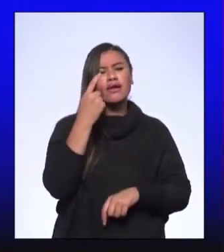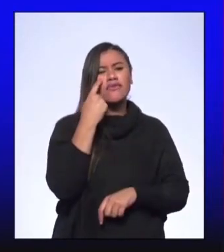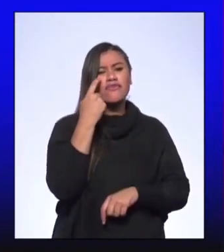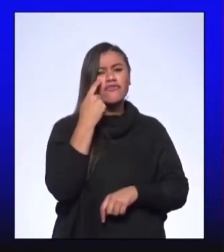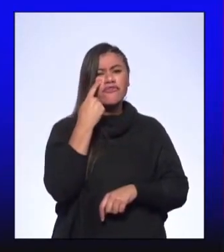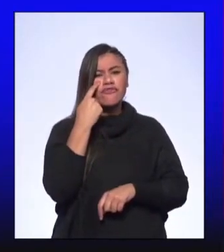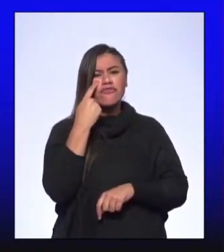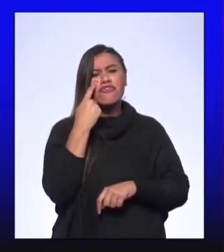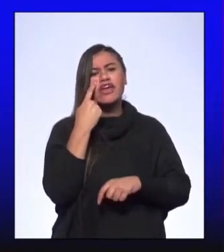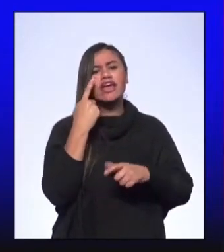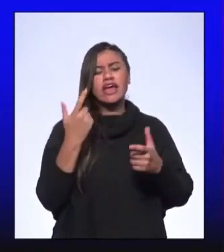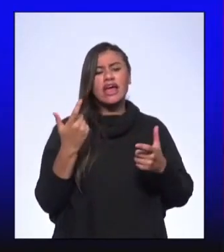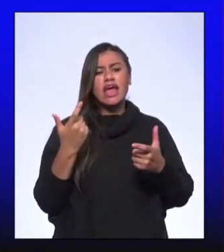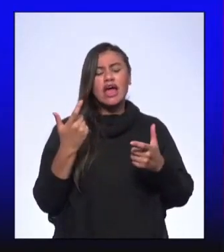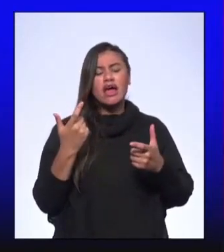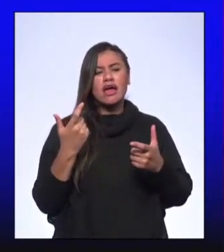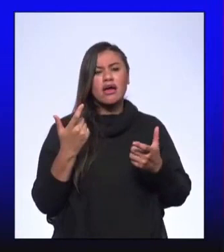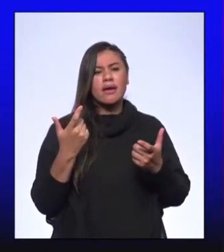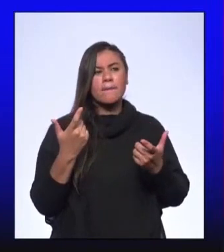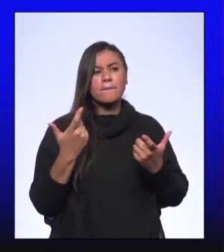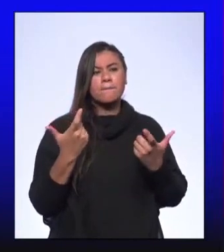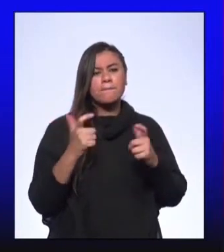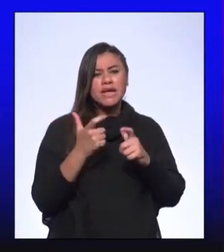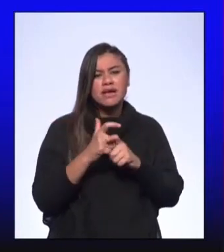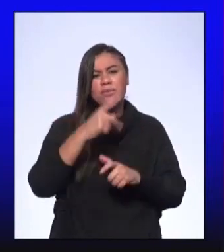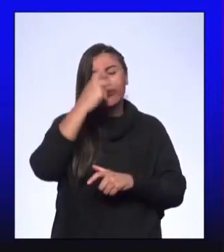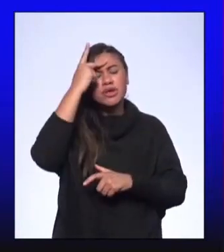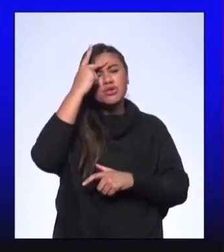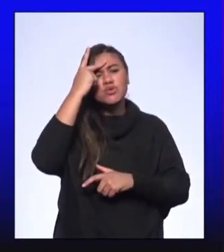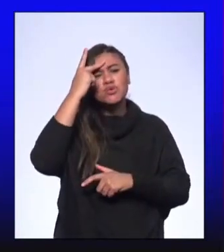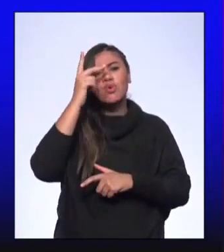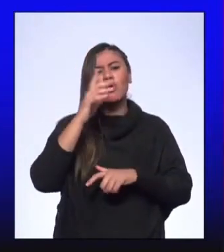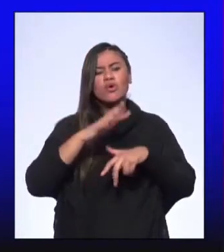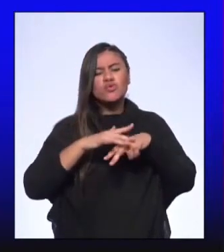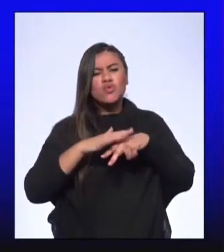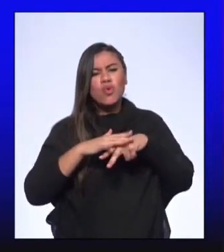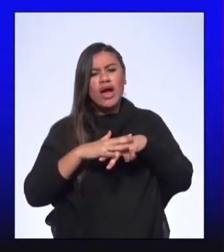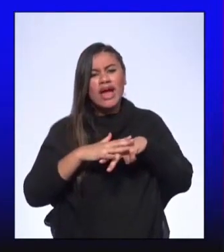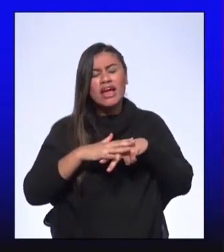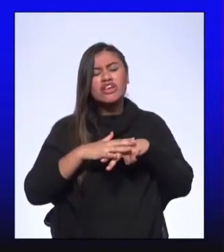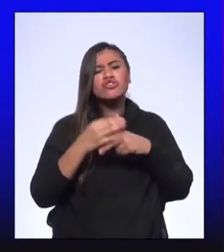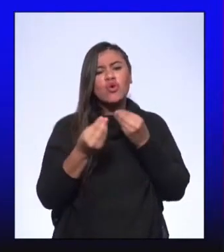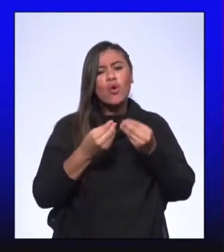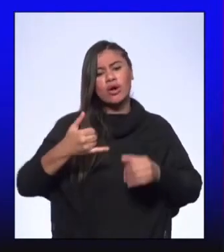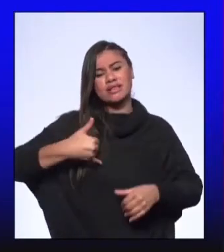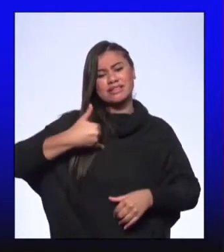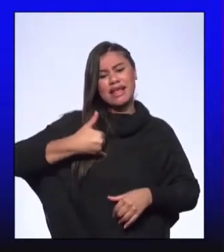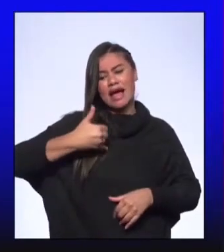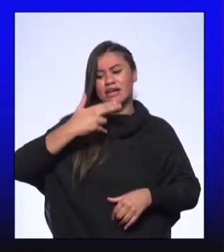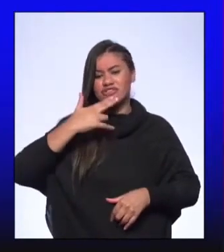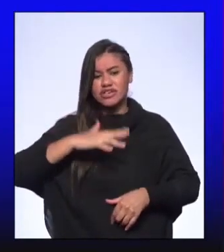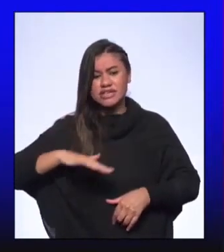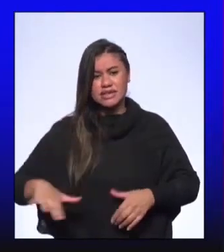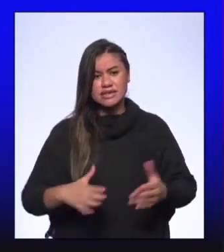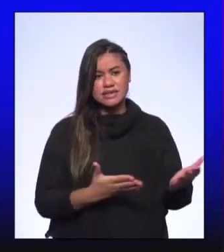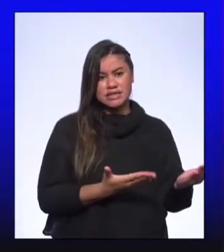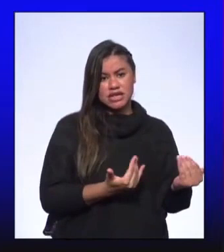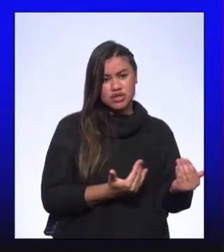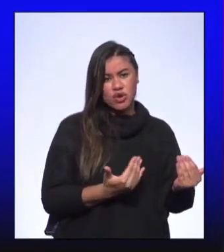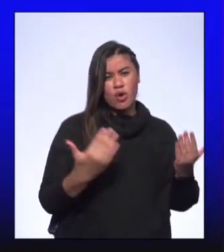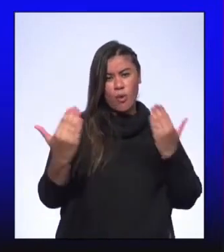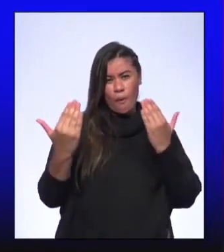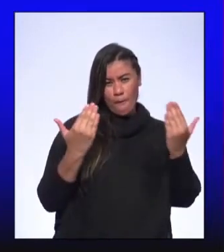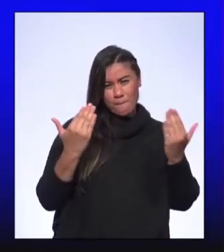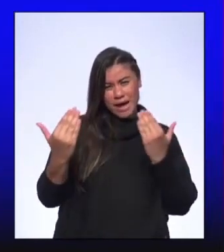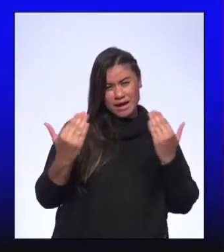com muito menor frequência, casos graves entre crianças e entre adolescentes, quando comparamos